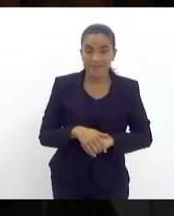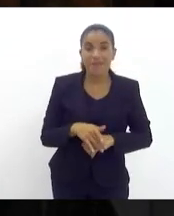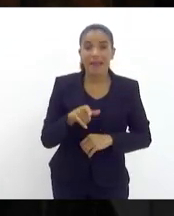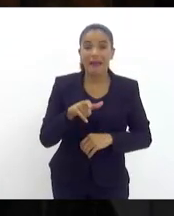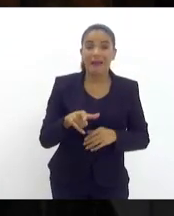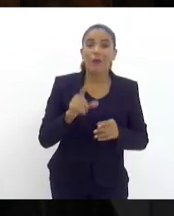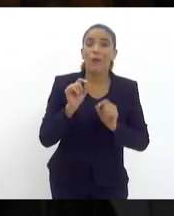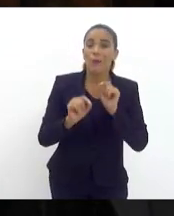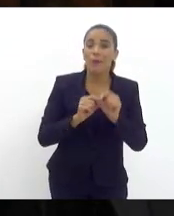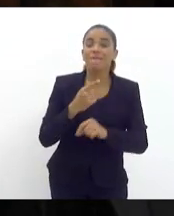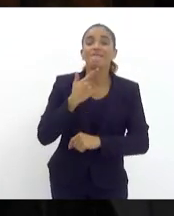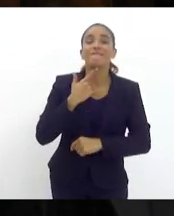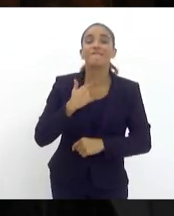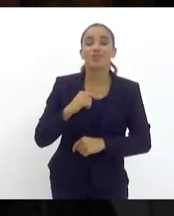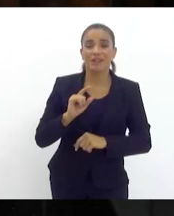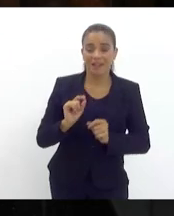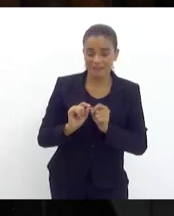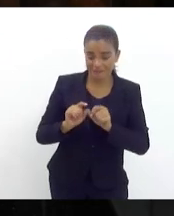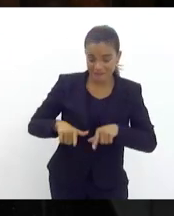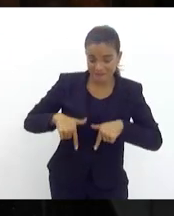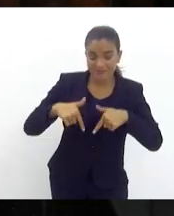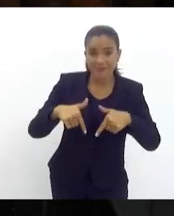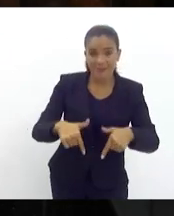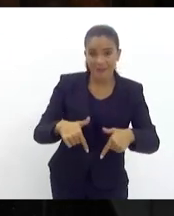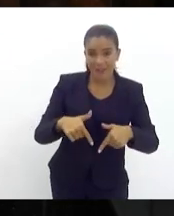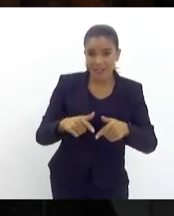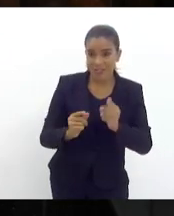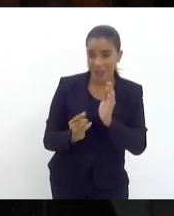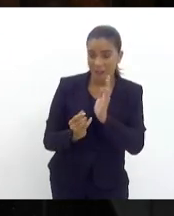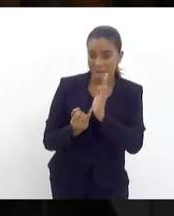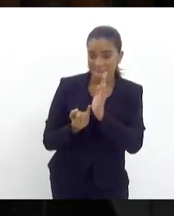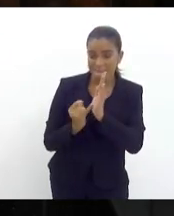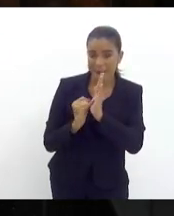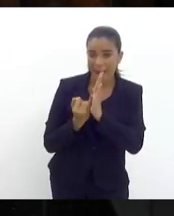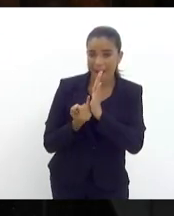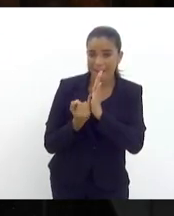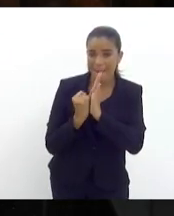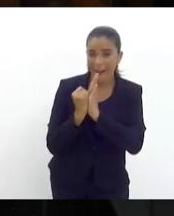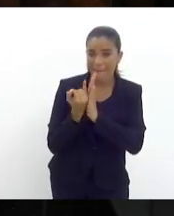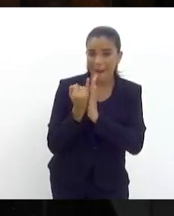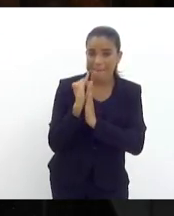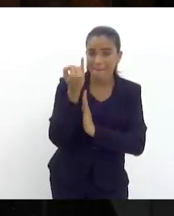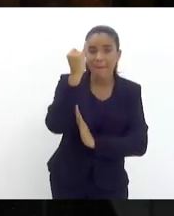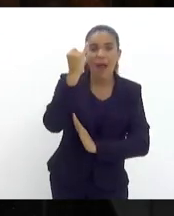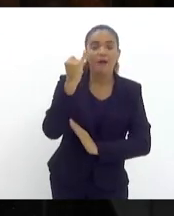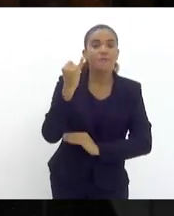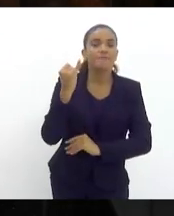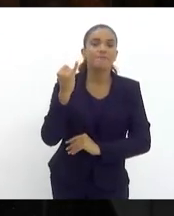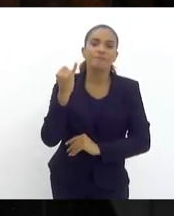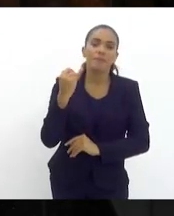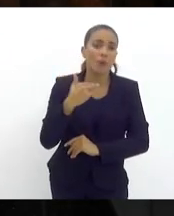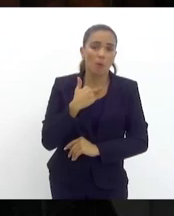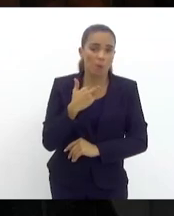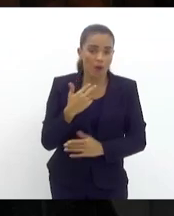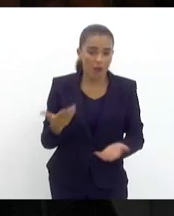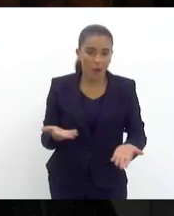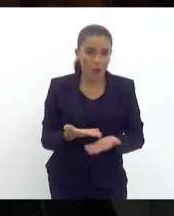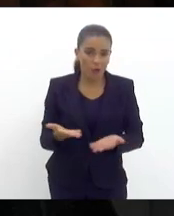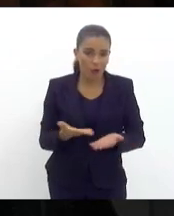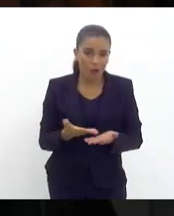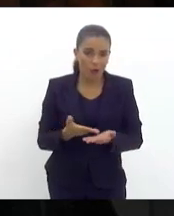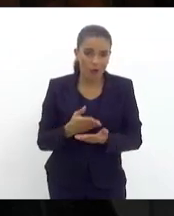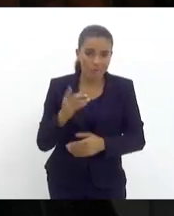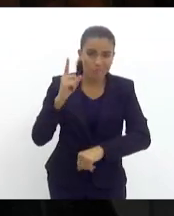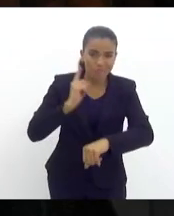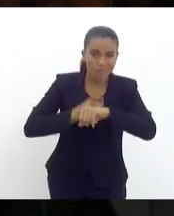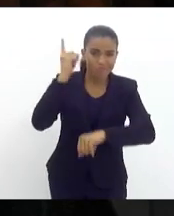eu queira de aumentar alíquota este ano não pode entrar em vigor automaticamente